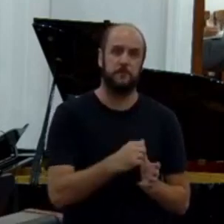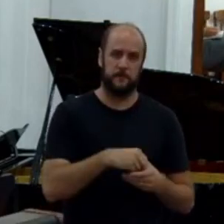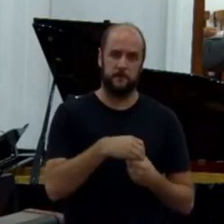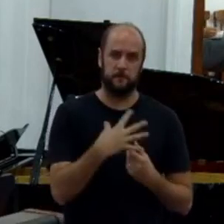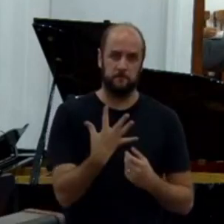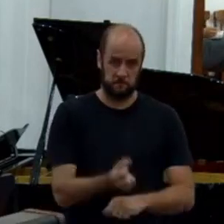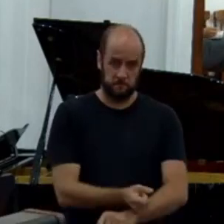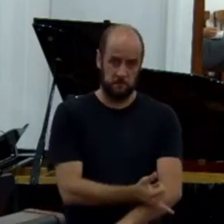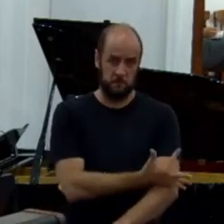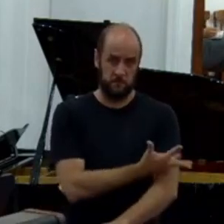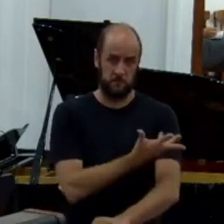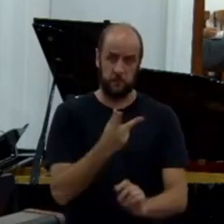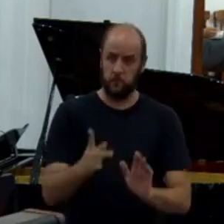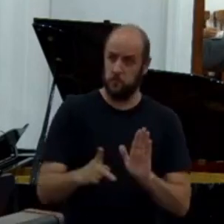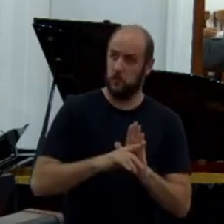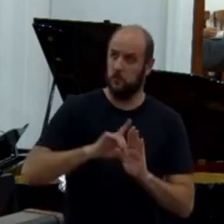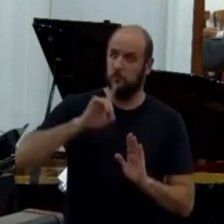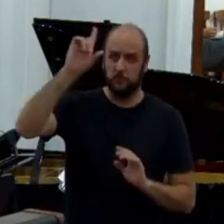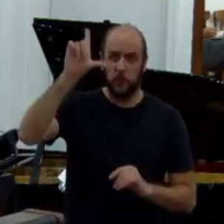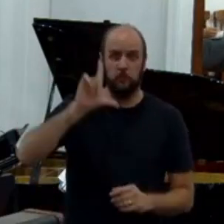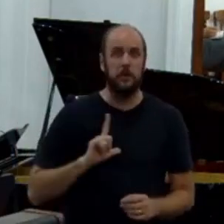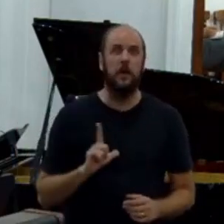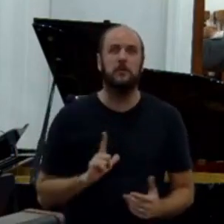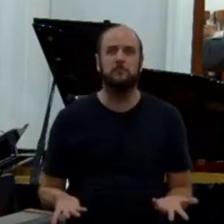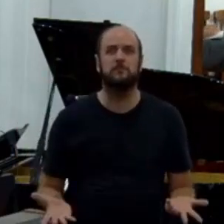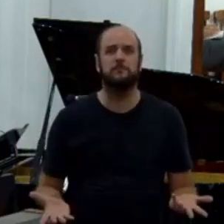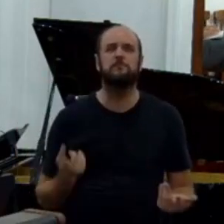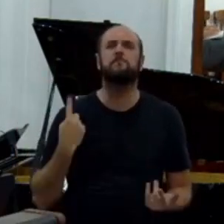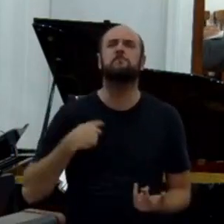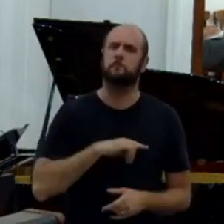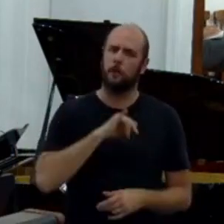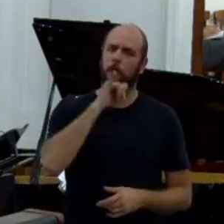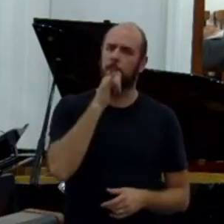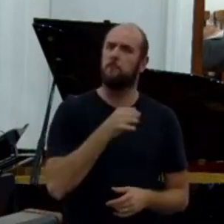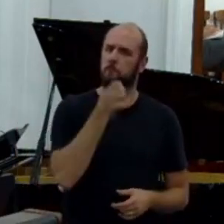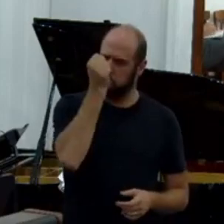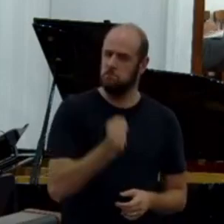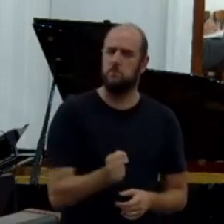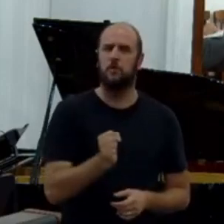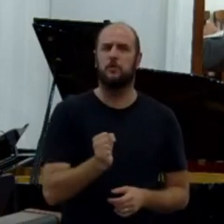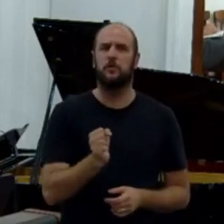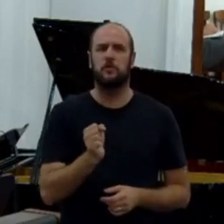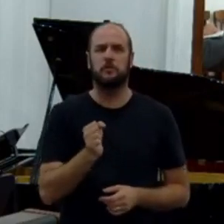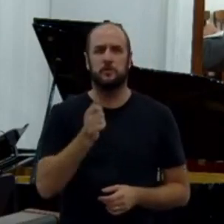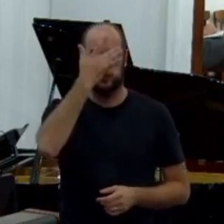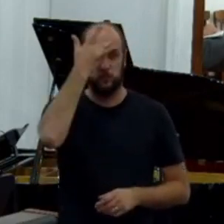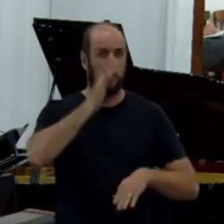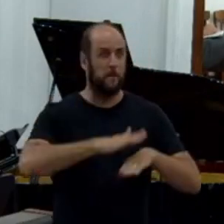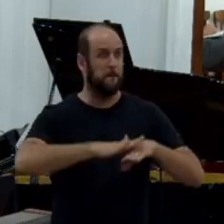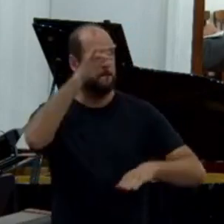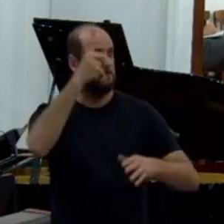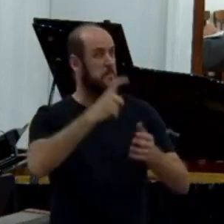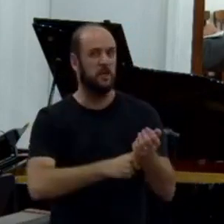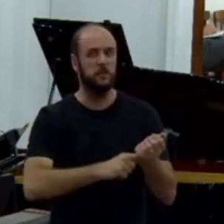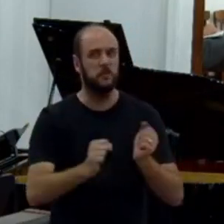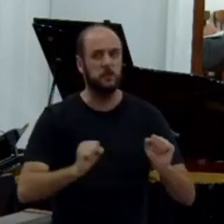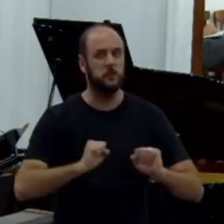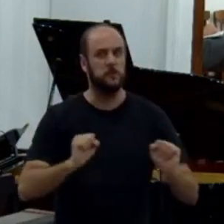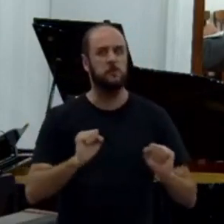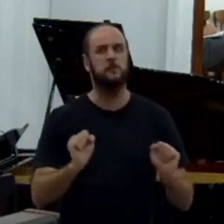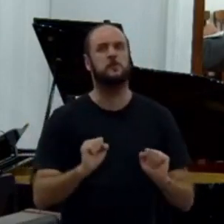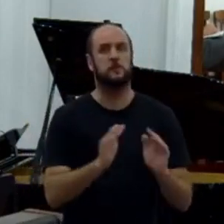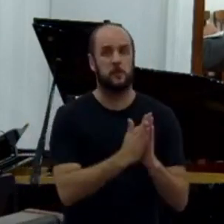emoção atribuída ao próprio Deus. Podemos afirmar que a pessoa mais irada na Escritura